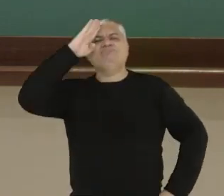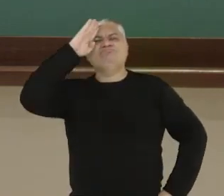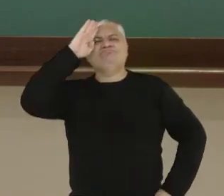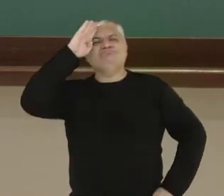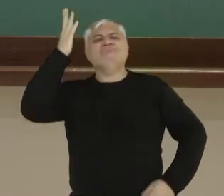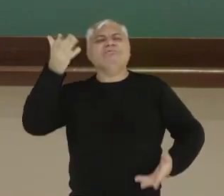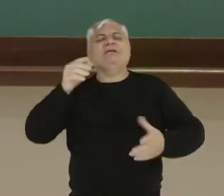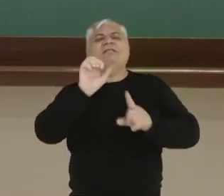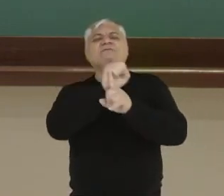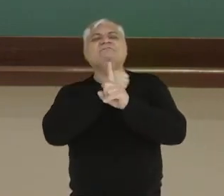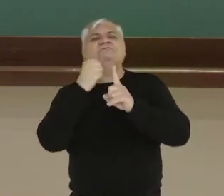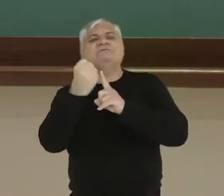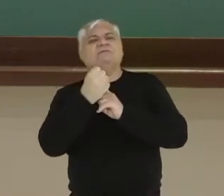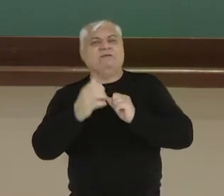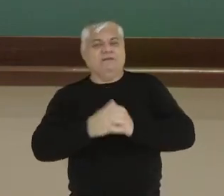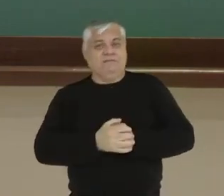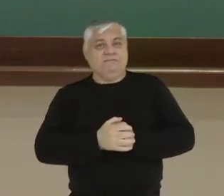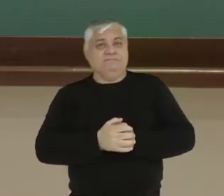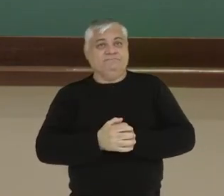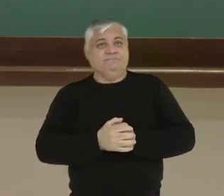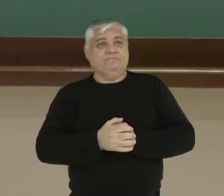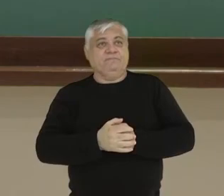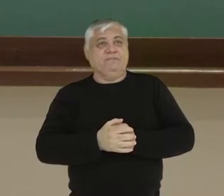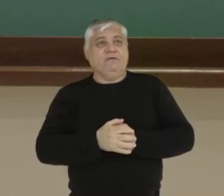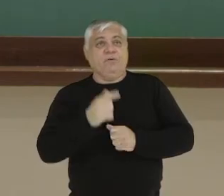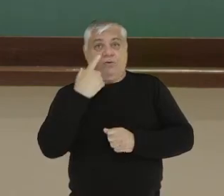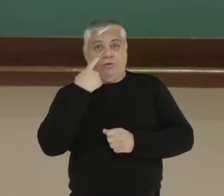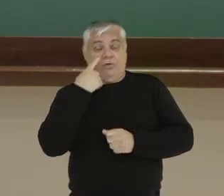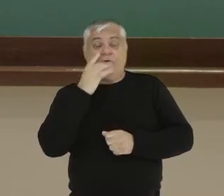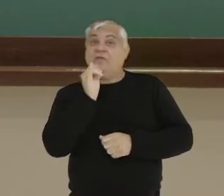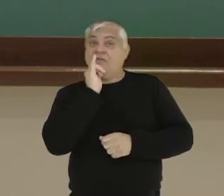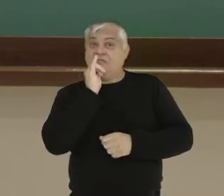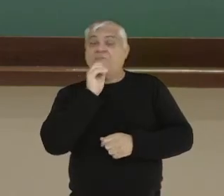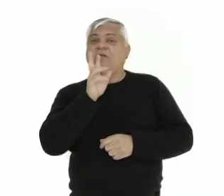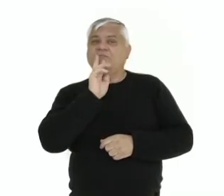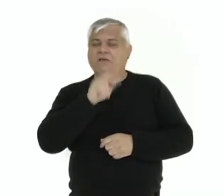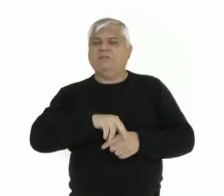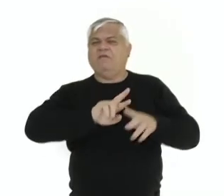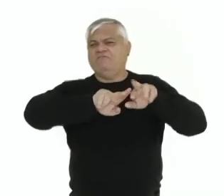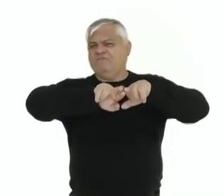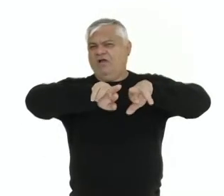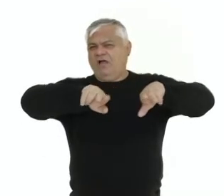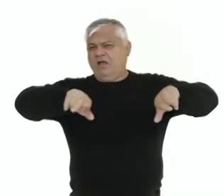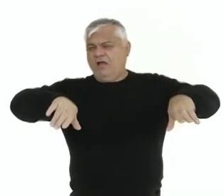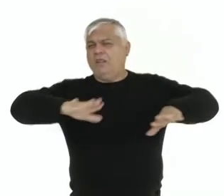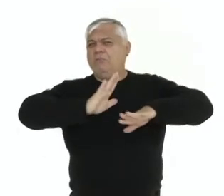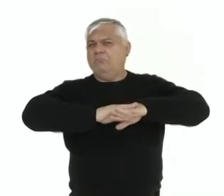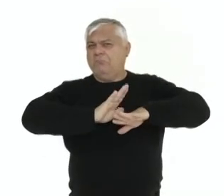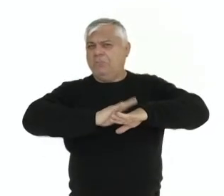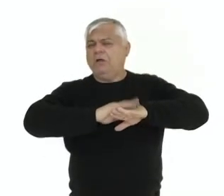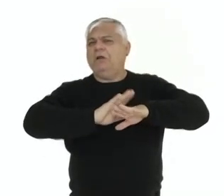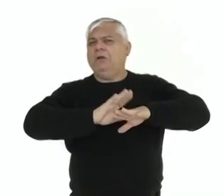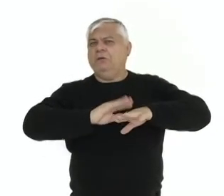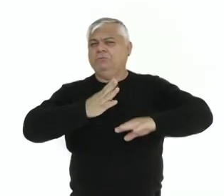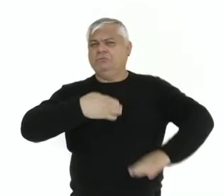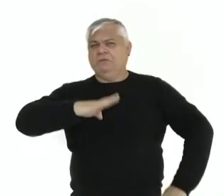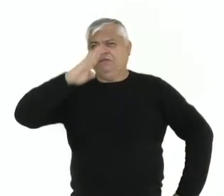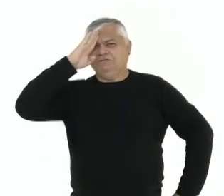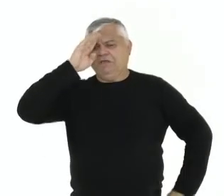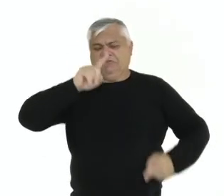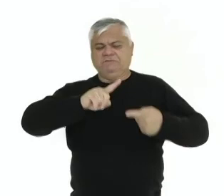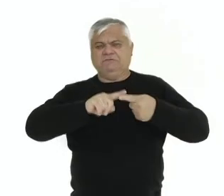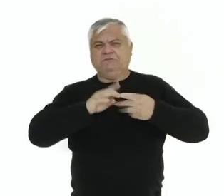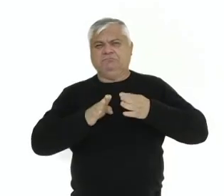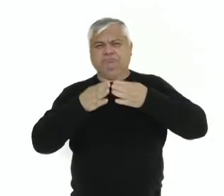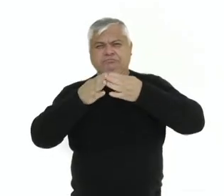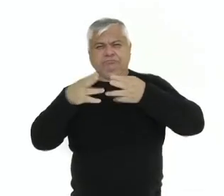na sociedade brasileira. Trago aqui para vocês, né, várias são as ações desenvolvidas pelo Exército, pela Marinha,